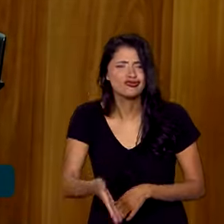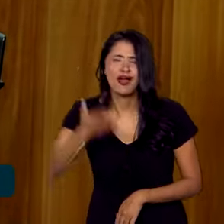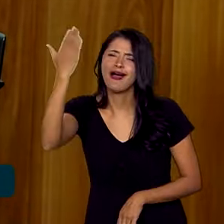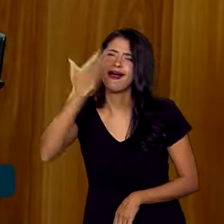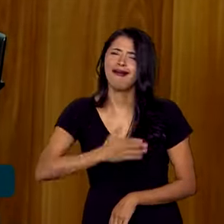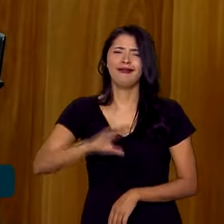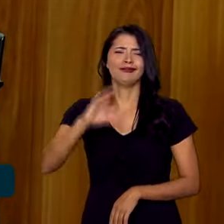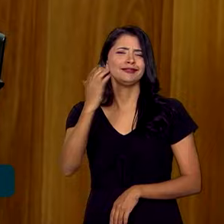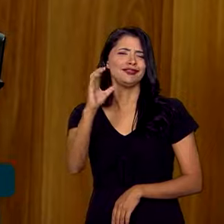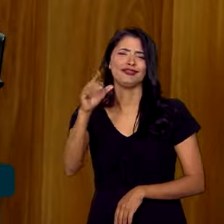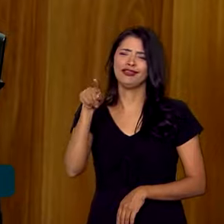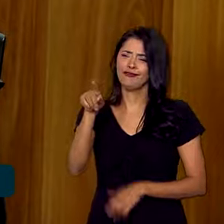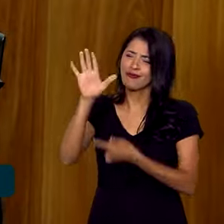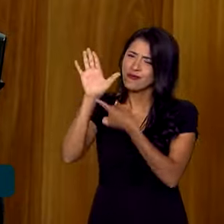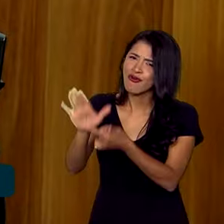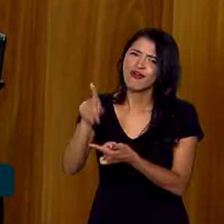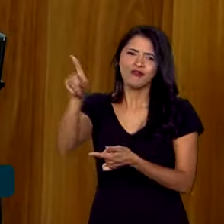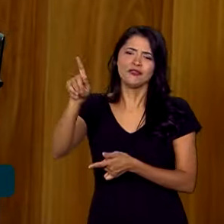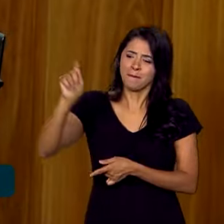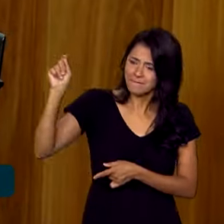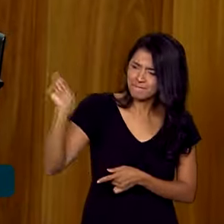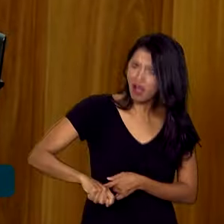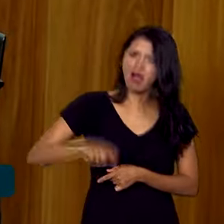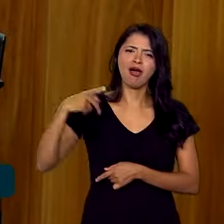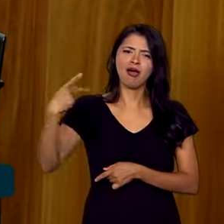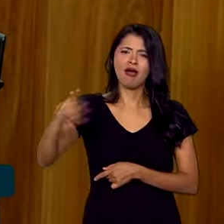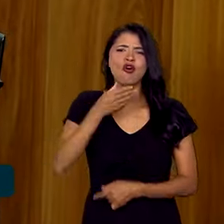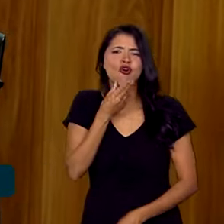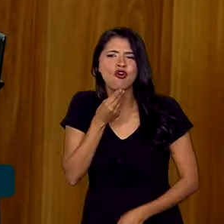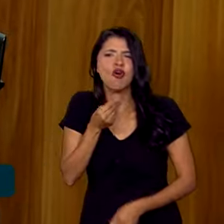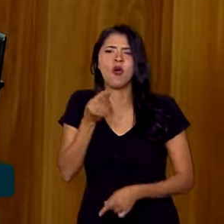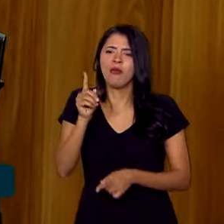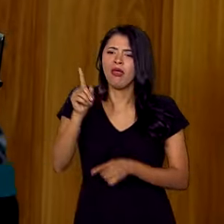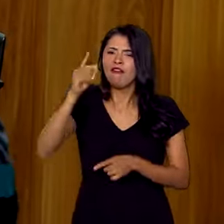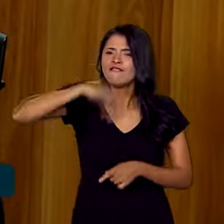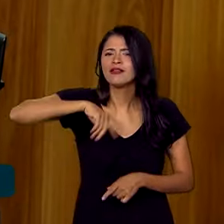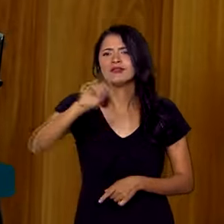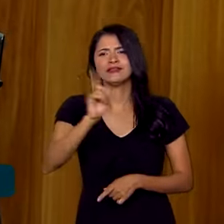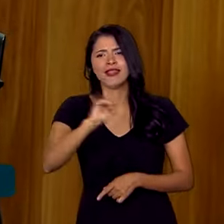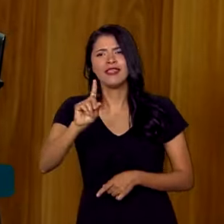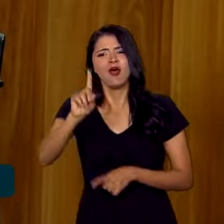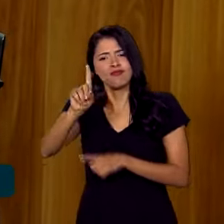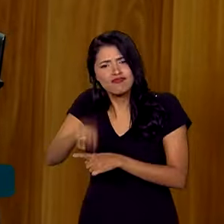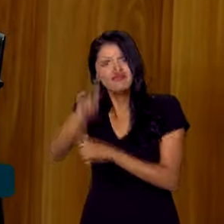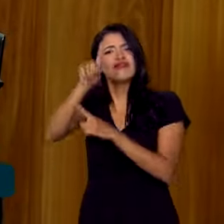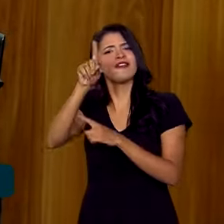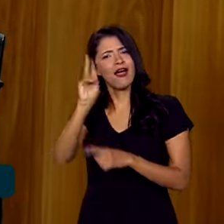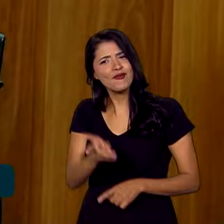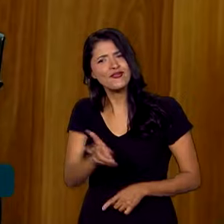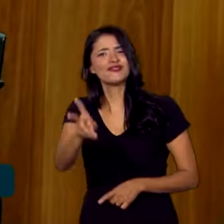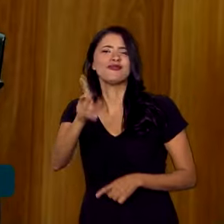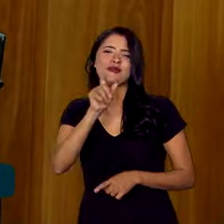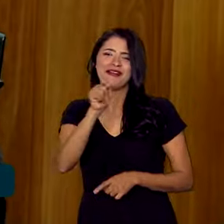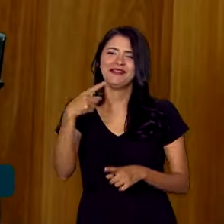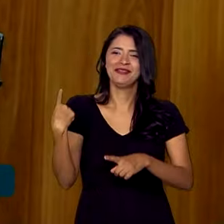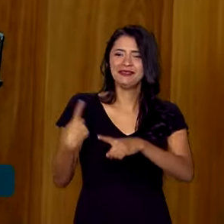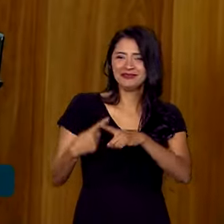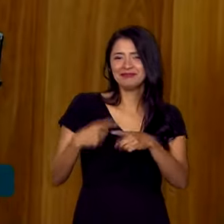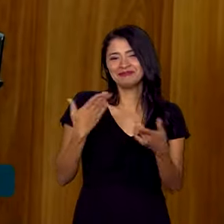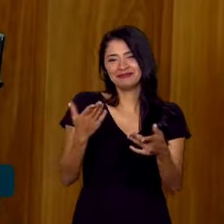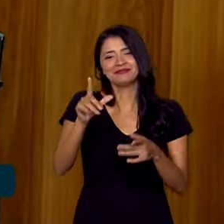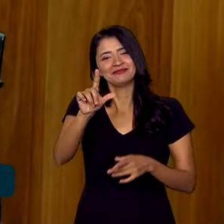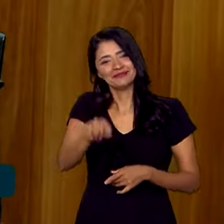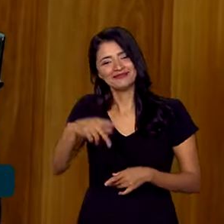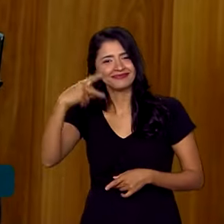reduzem o teu potencial masculino nem a sua virilidade nem a sua potência sexual justamente o que